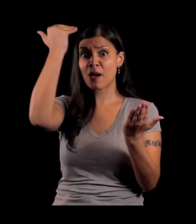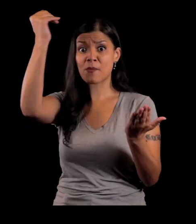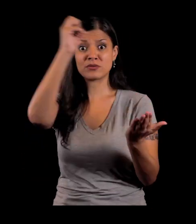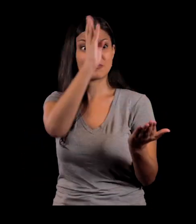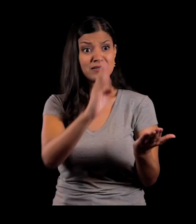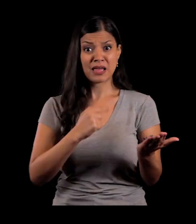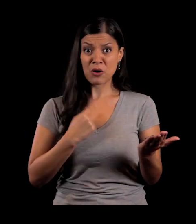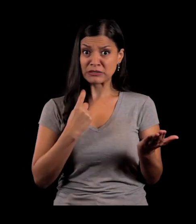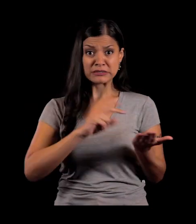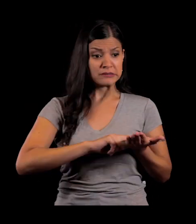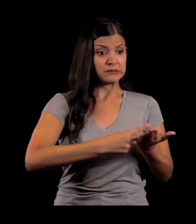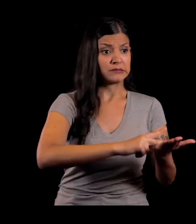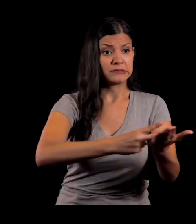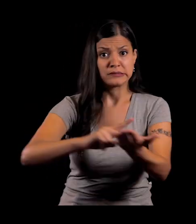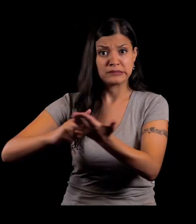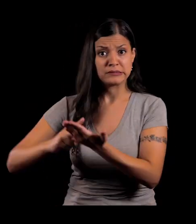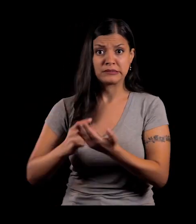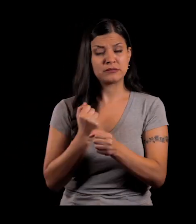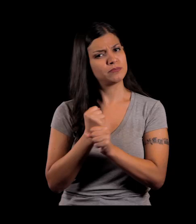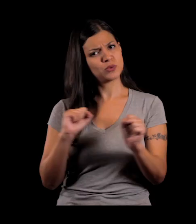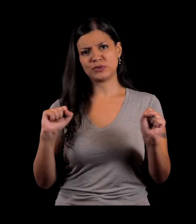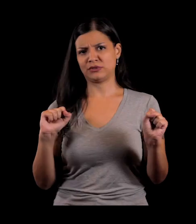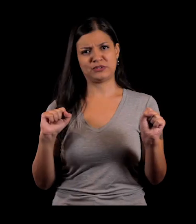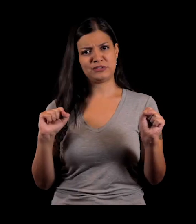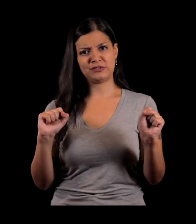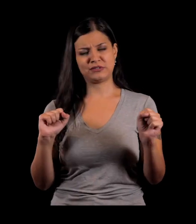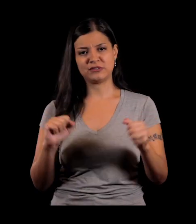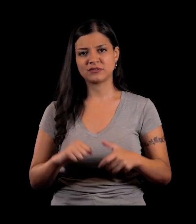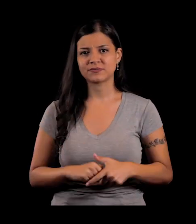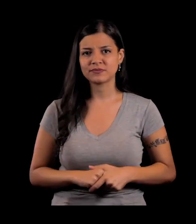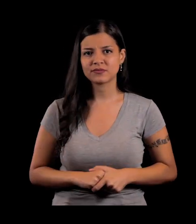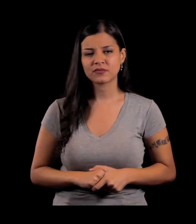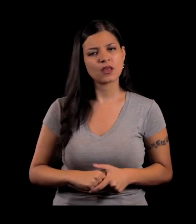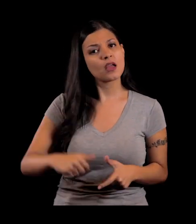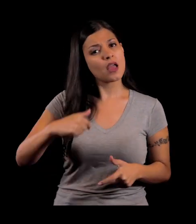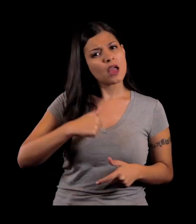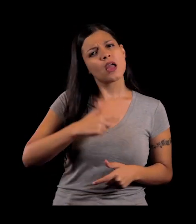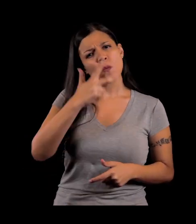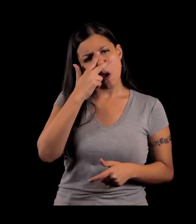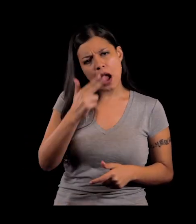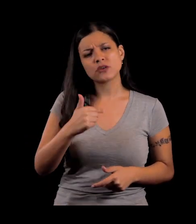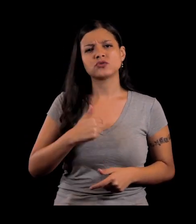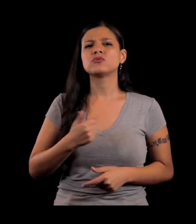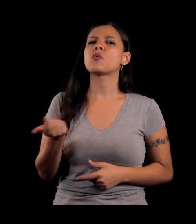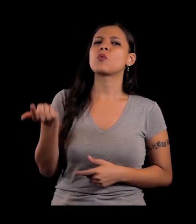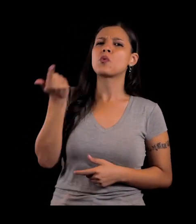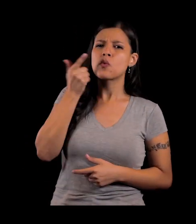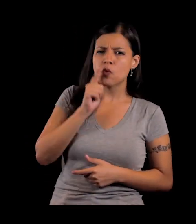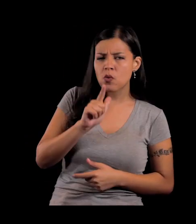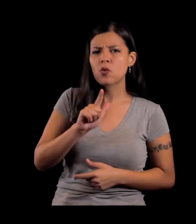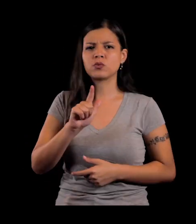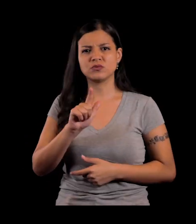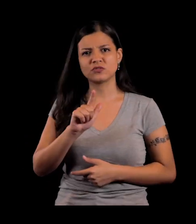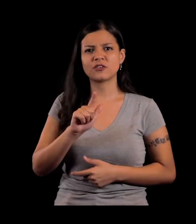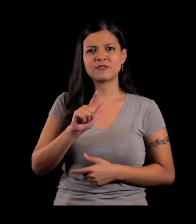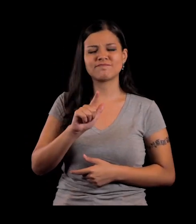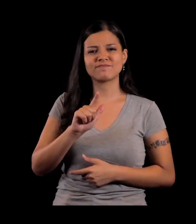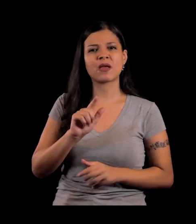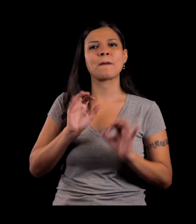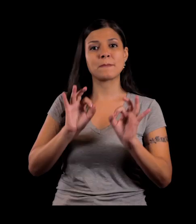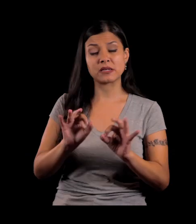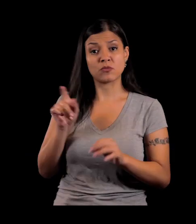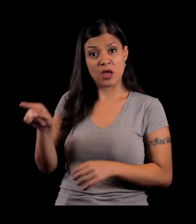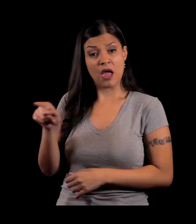literatura brasileira. E eu acho que eu consegui alguns êxitos nisso, porque os